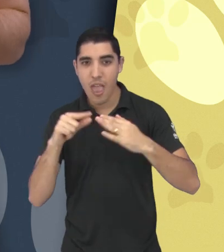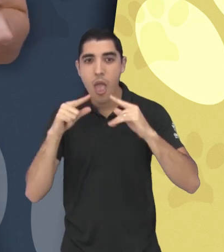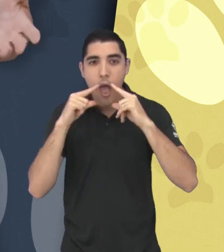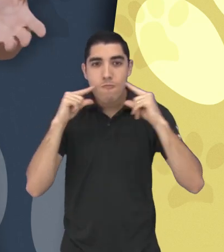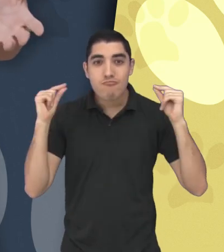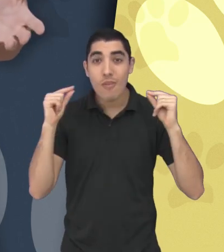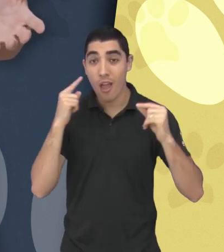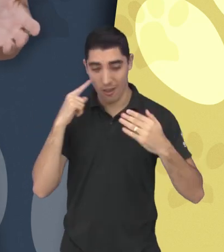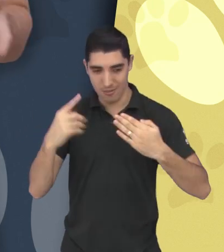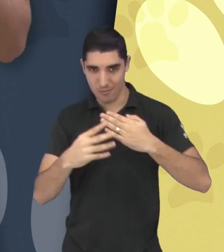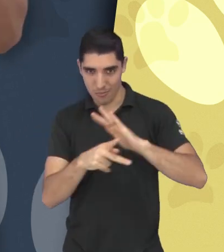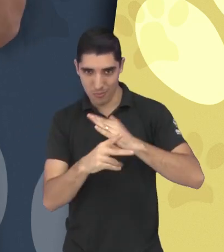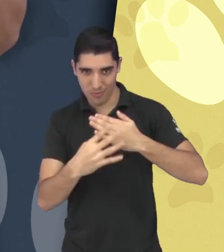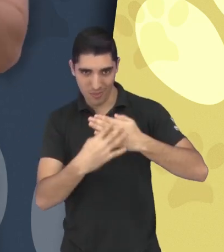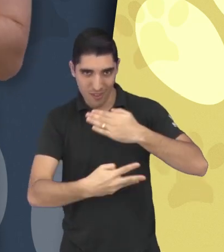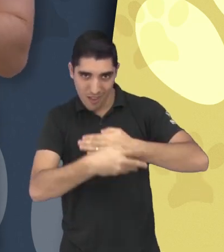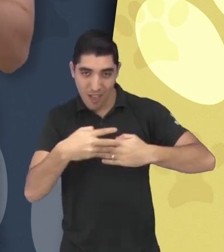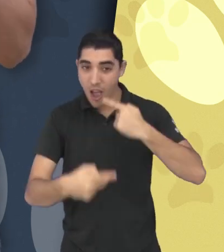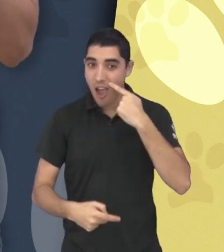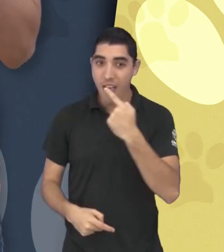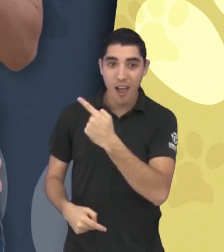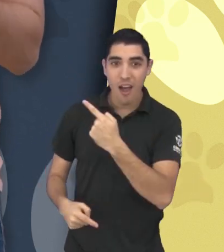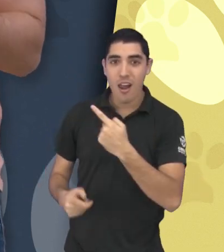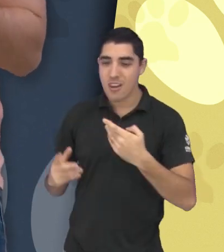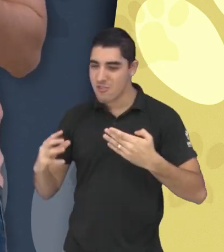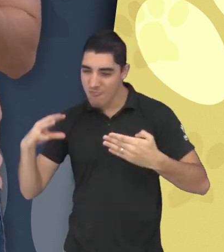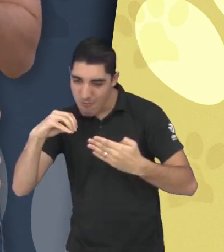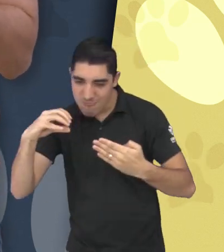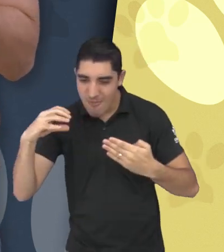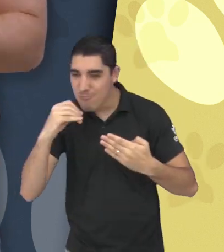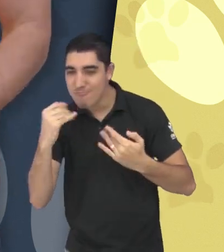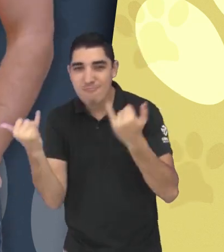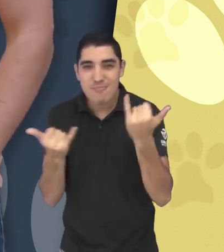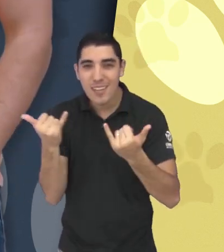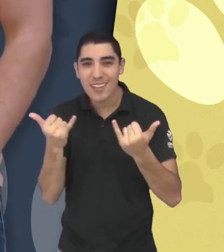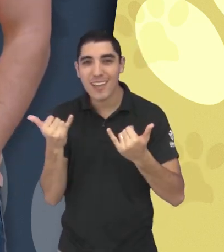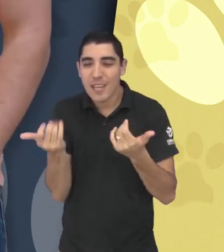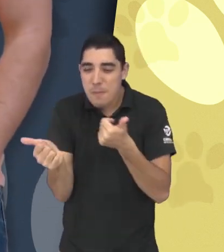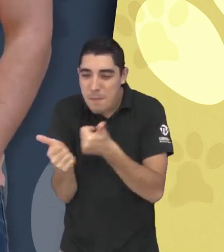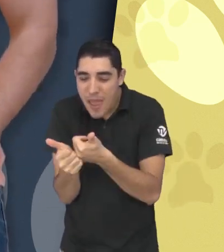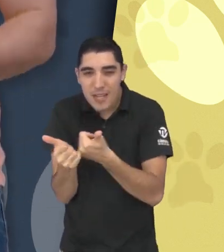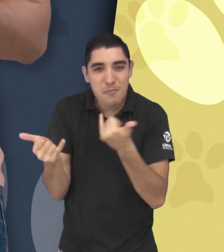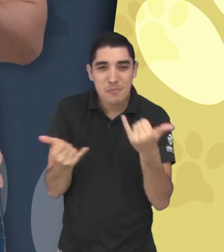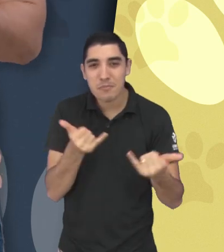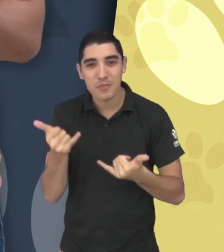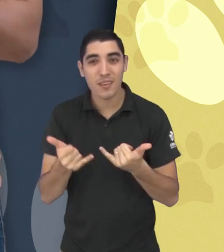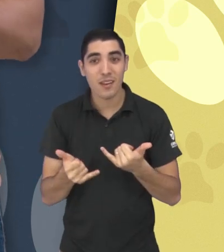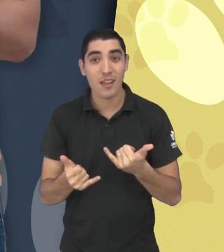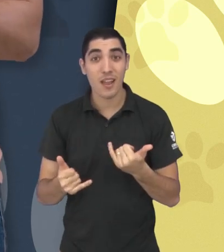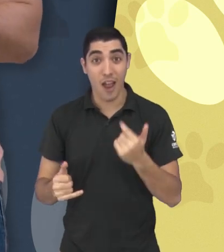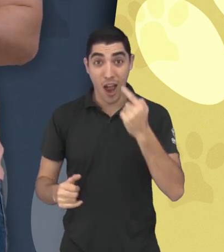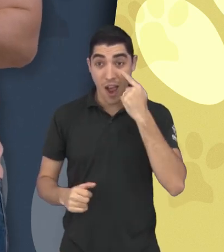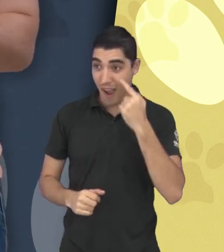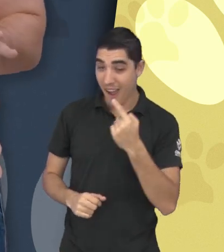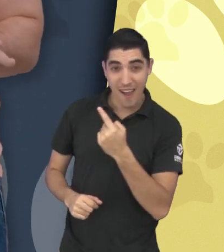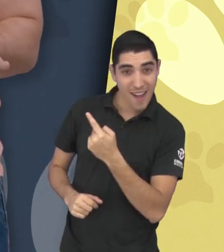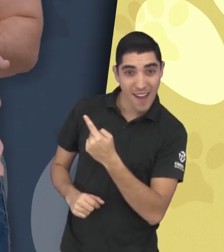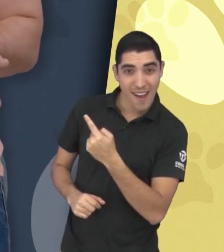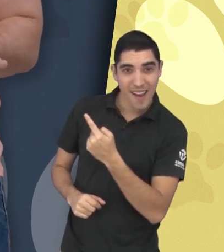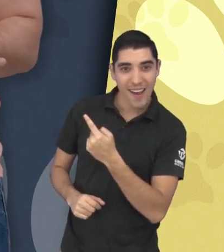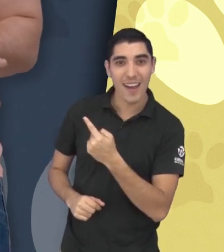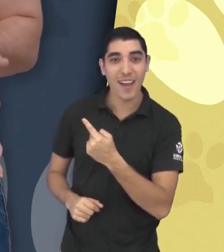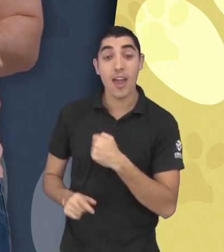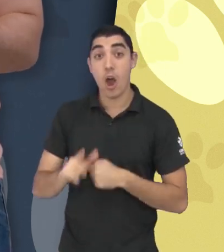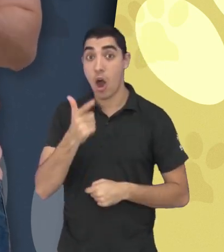de brincadeira. Ele queria porque queria chegar bem pertinho dos peixes. E ainda nessa onda de